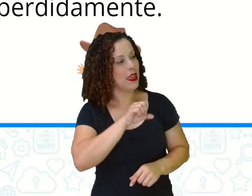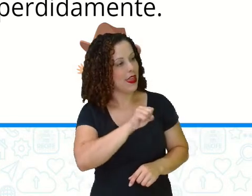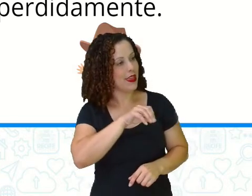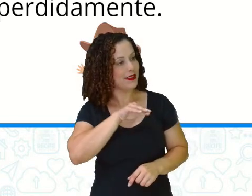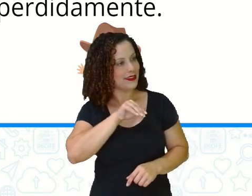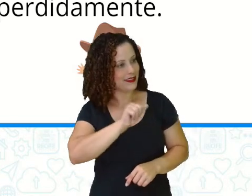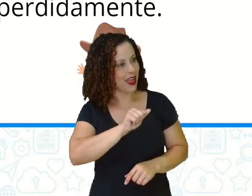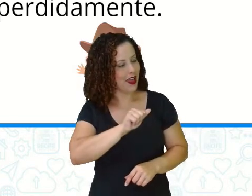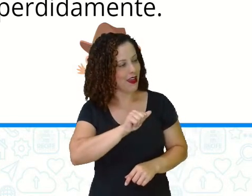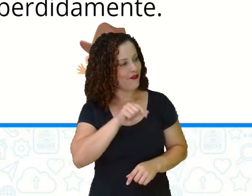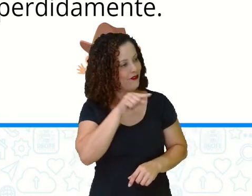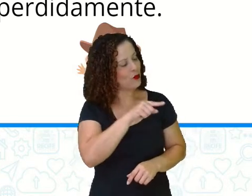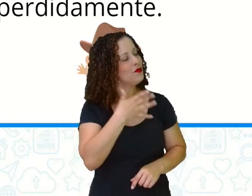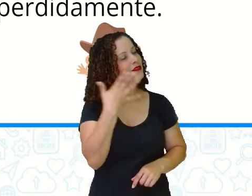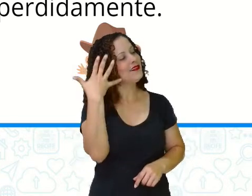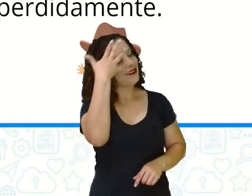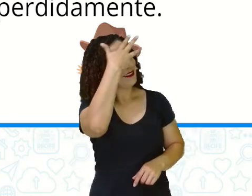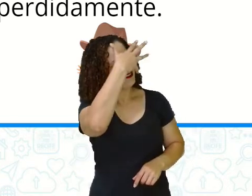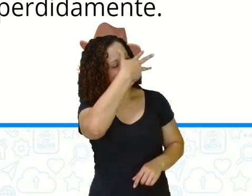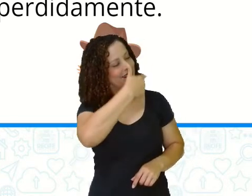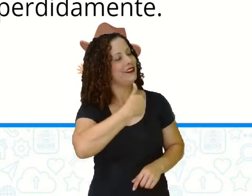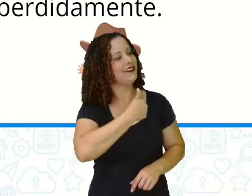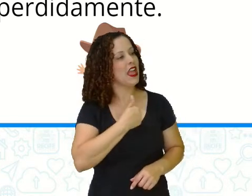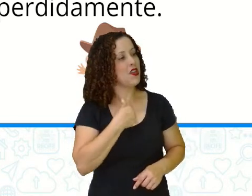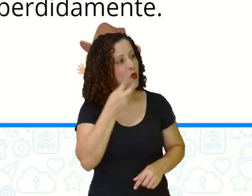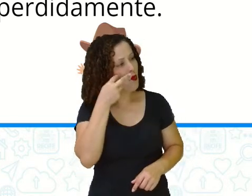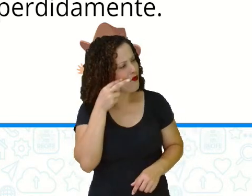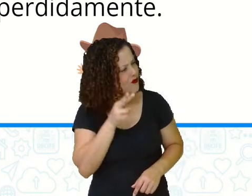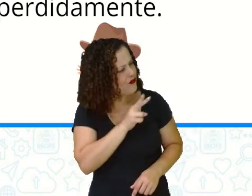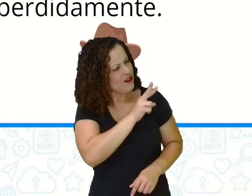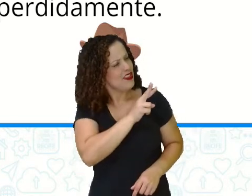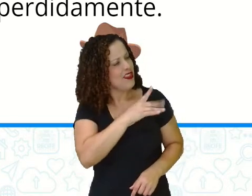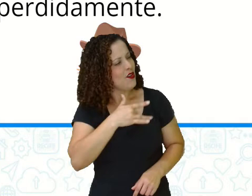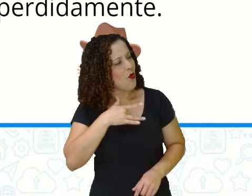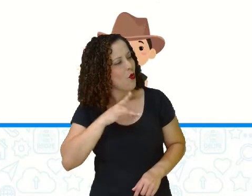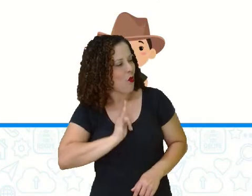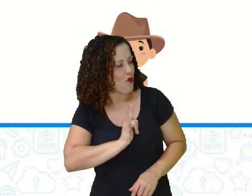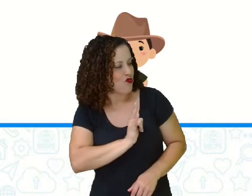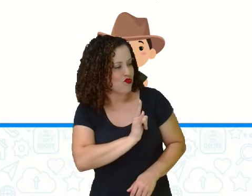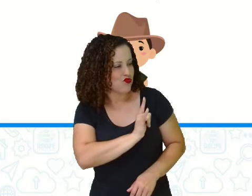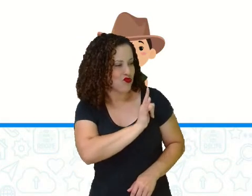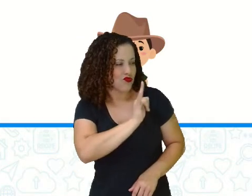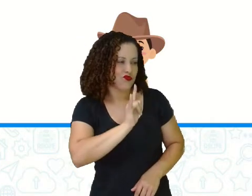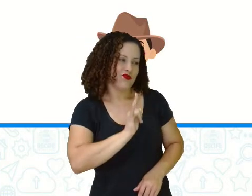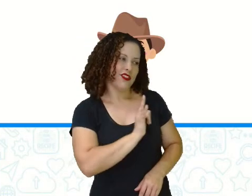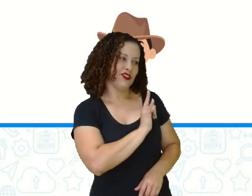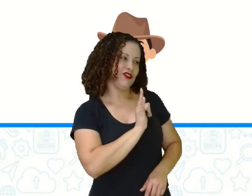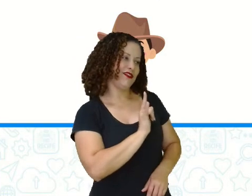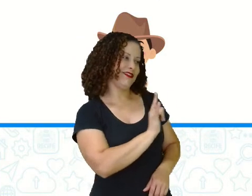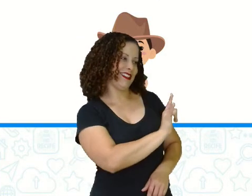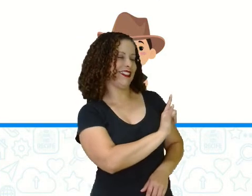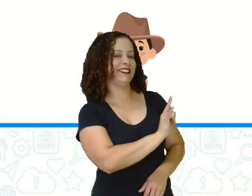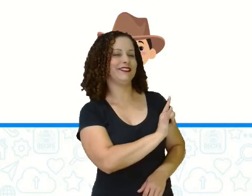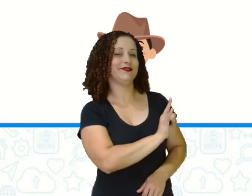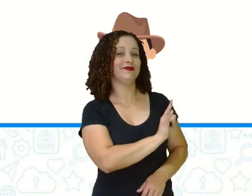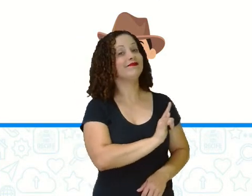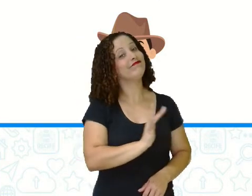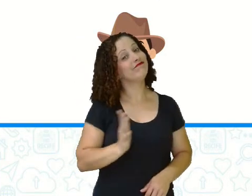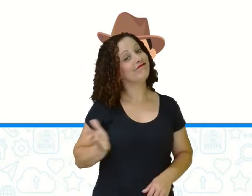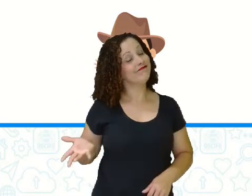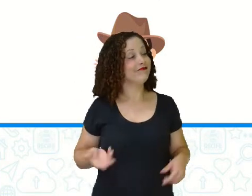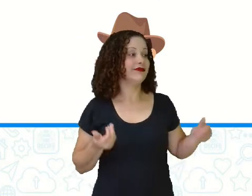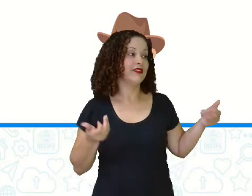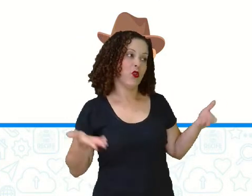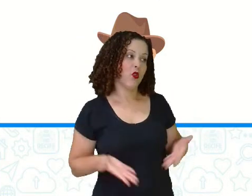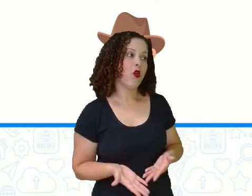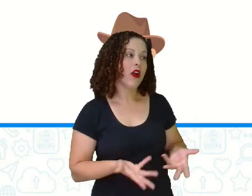Sacira encantadora. E desde que a vi, me apaixonei perdidamente. Tanto que quero